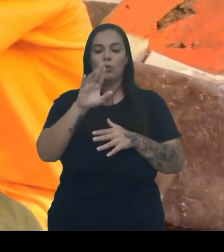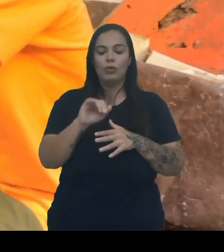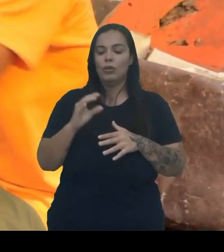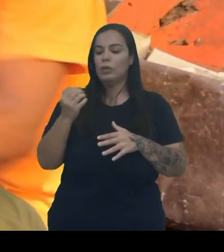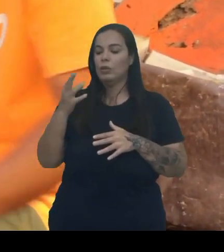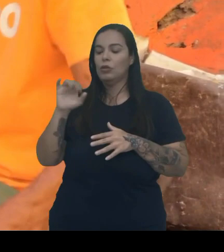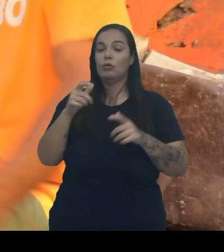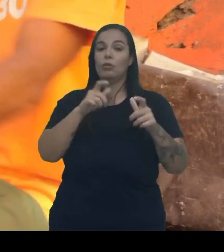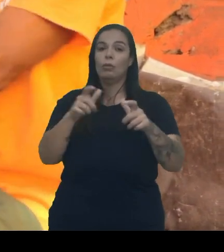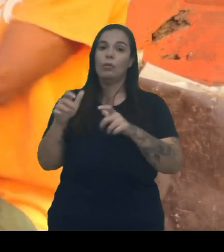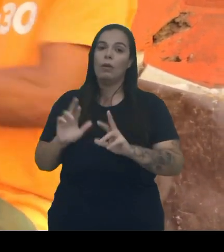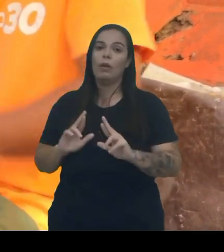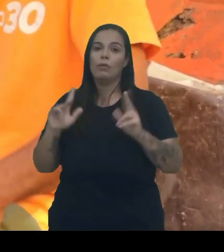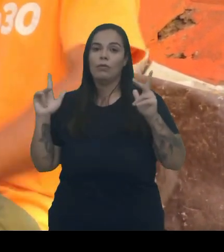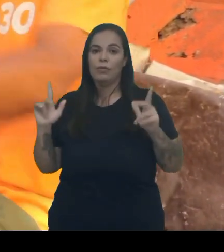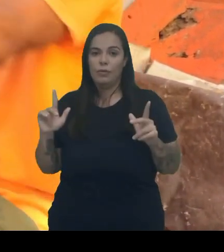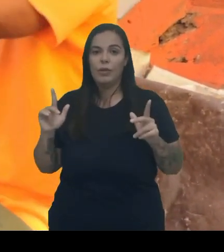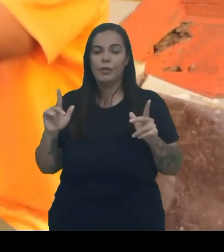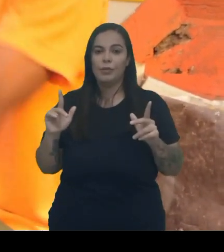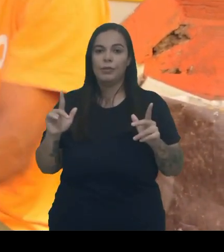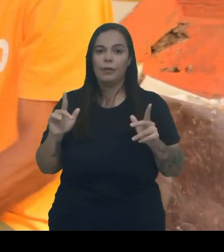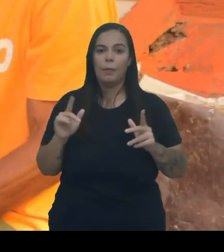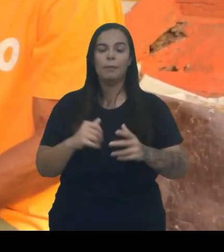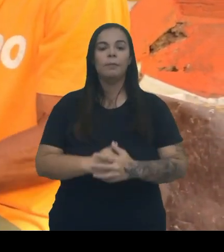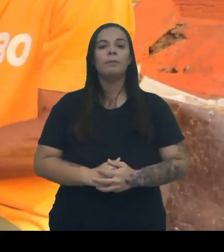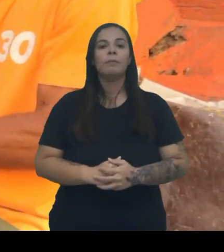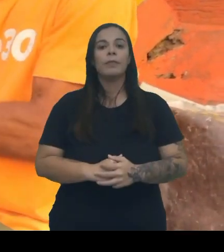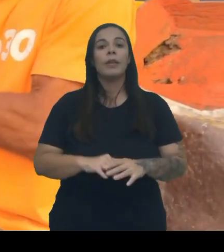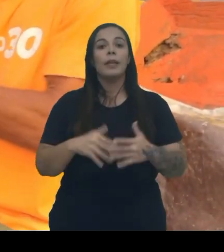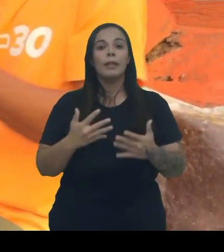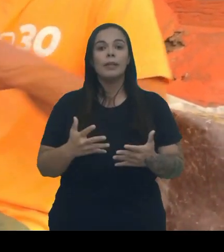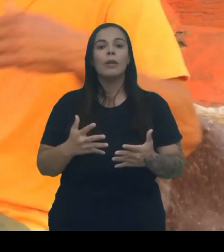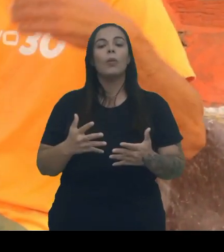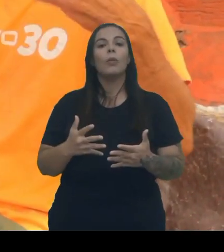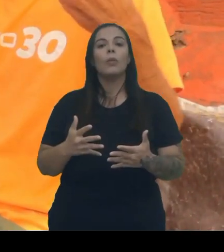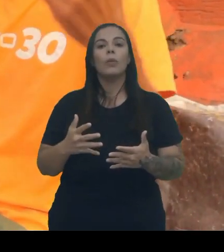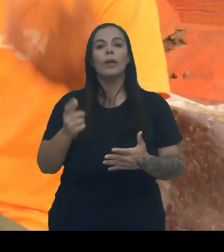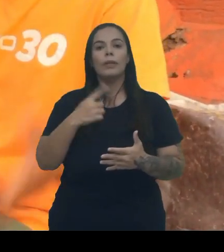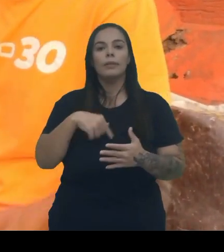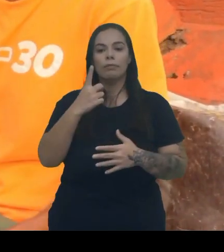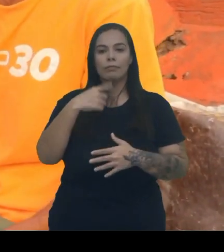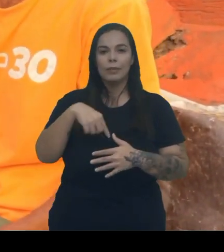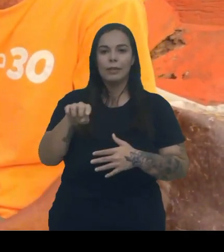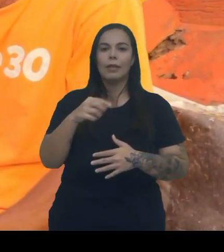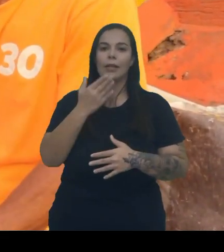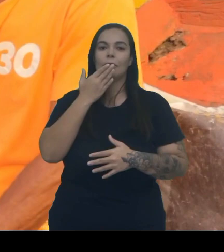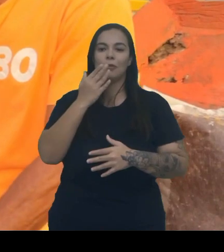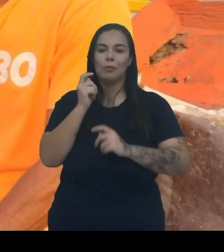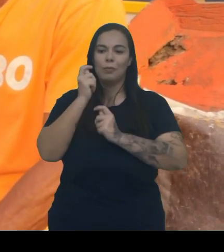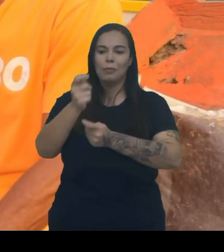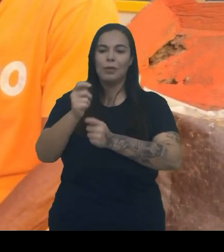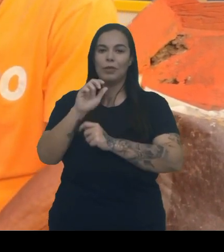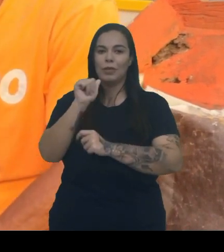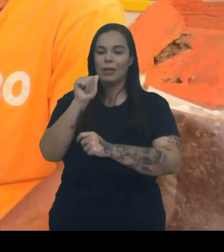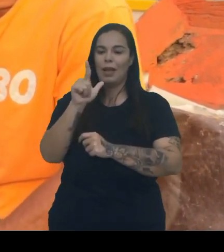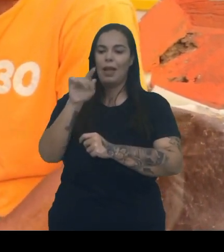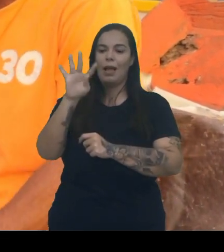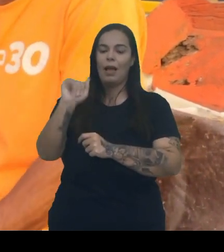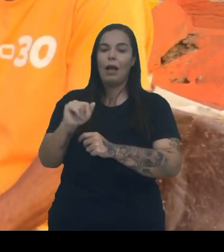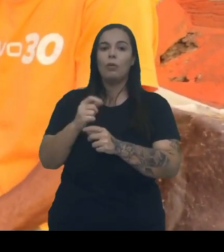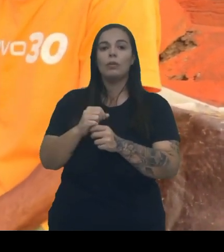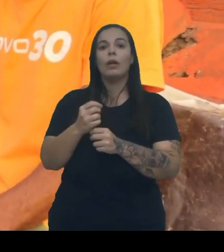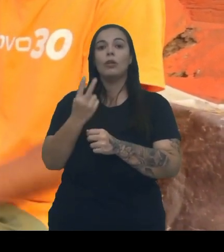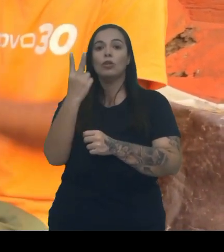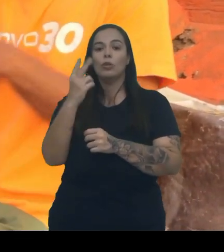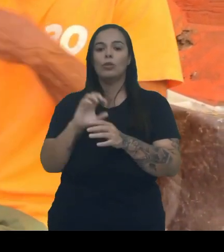aqui e o chumbo lá. Eu estou embarcando a cortiça aqui, tem outro lá embarcando o chumbo. E quando eles saíam para pescar de rede alta, um homem largava o chumbo e o